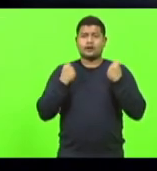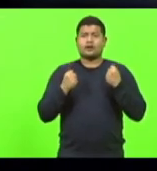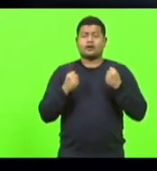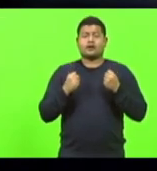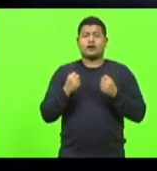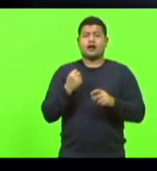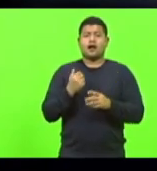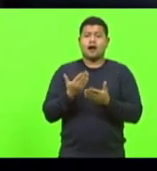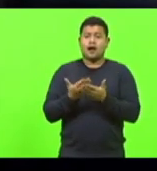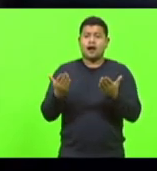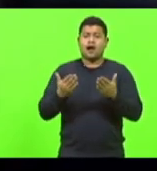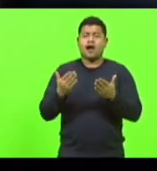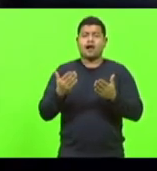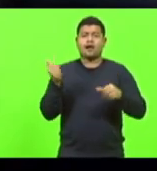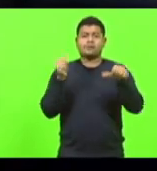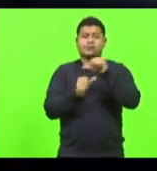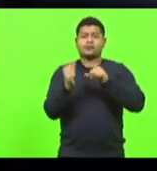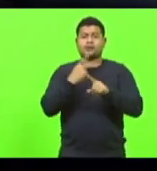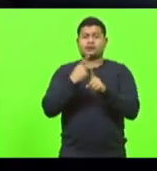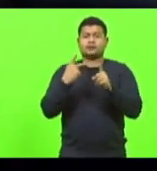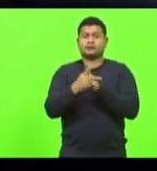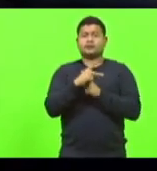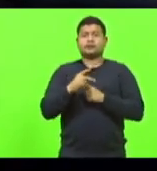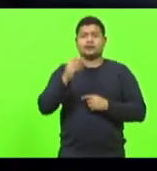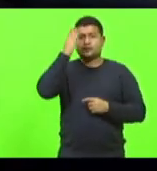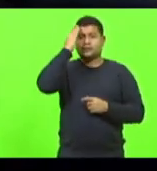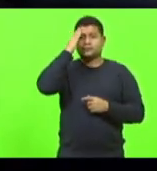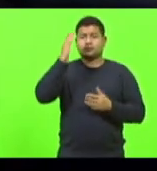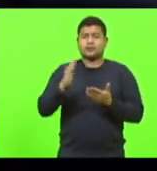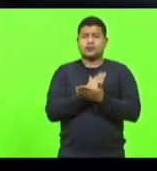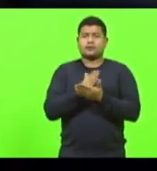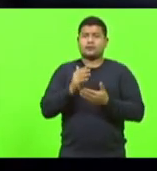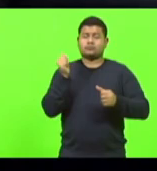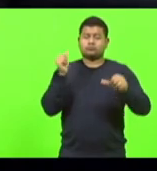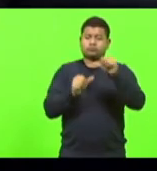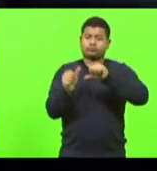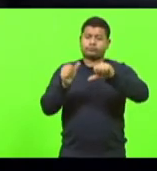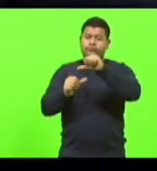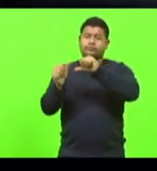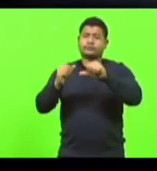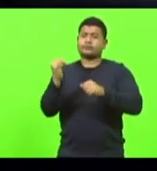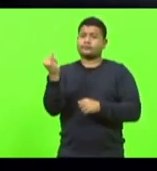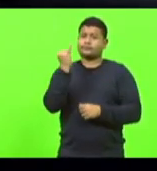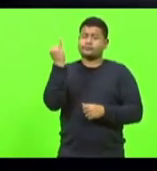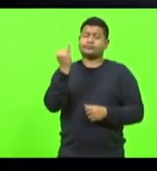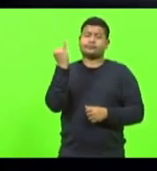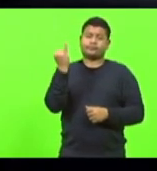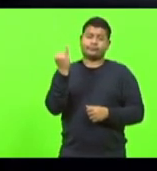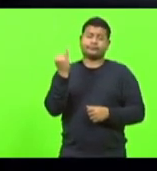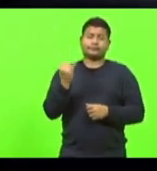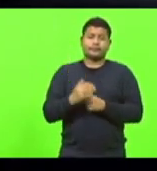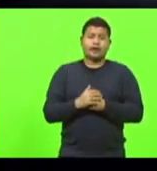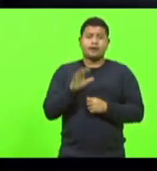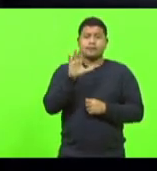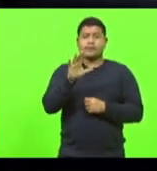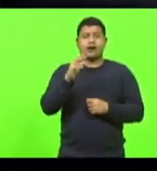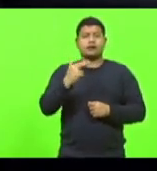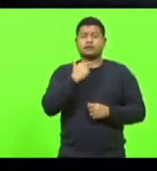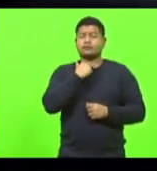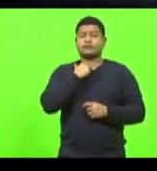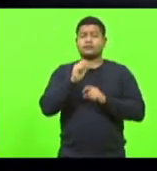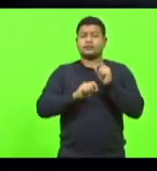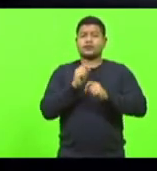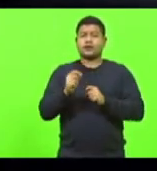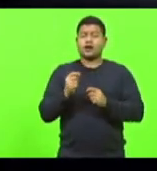arduamente se e a gente sabe que ao longo do tempo Mudanças são as vezes necessárias mas não pode